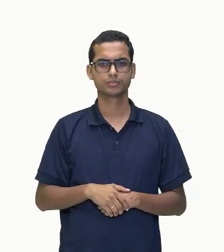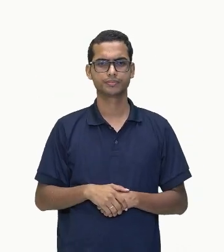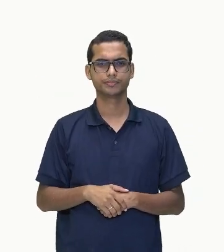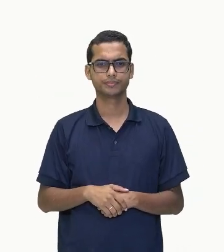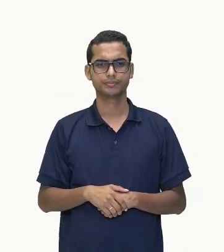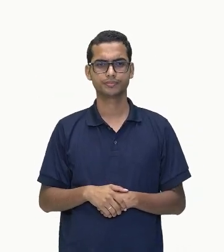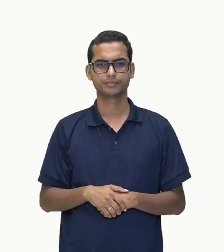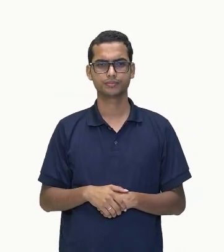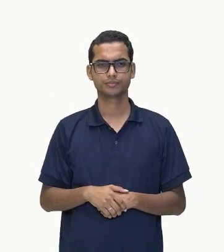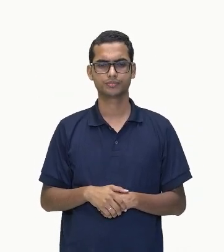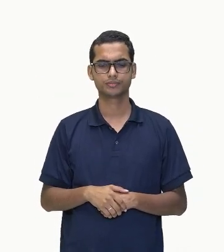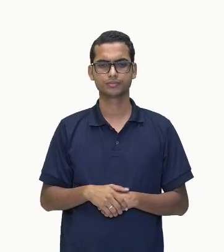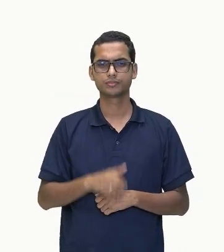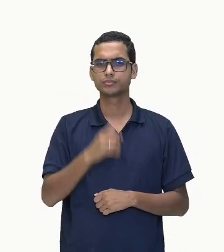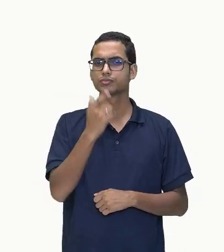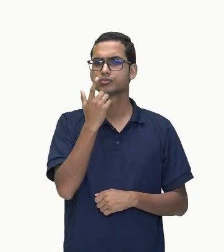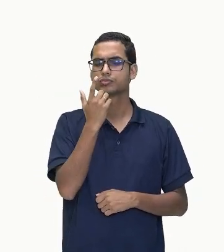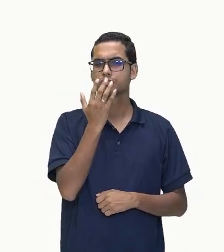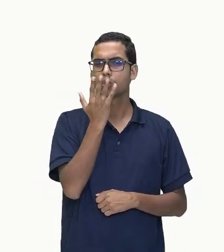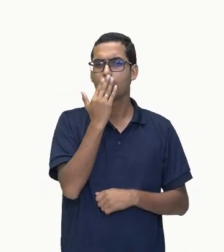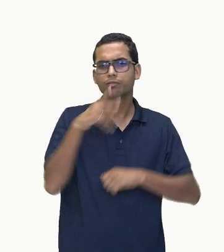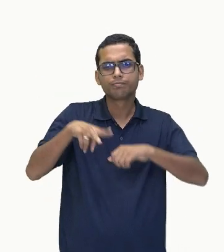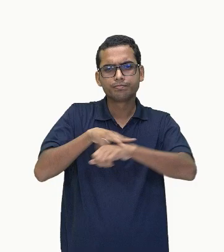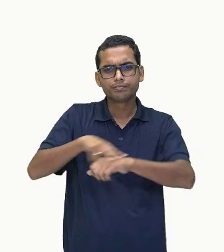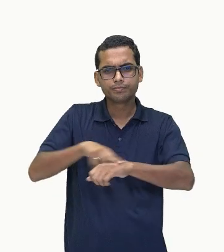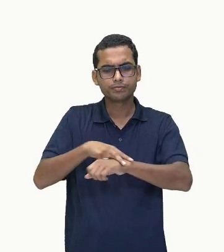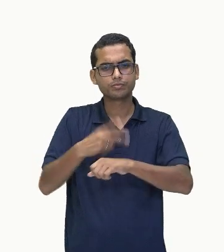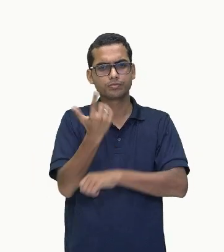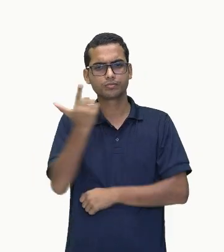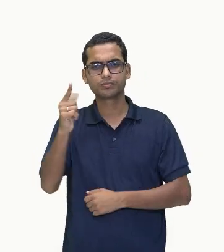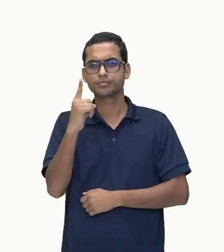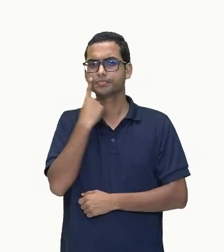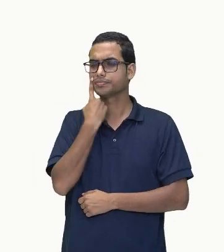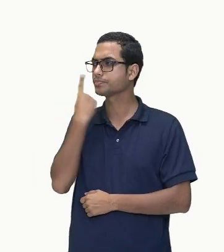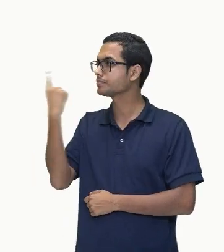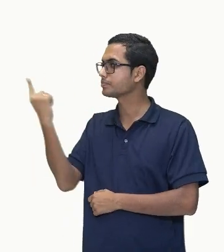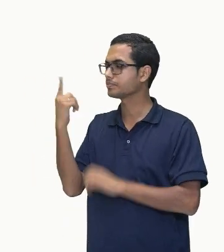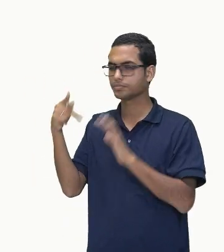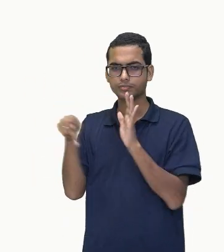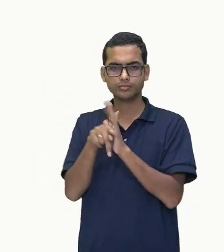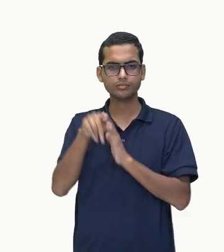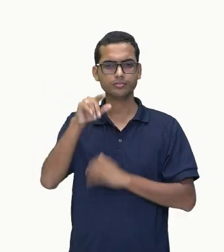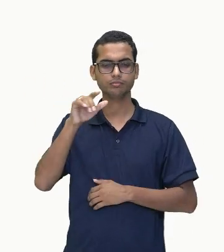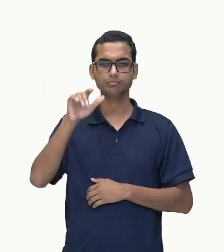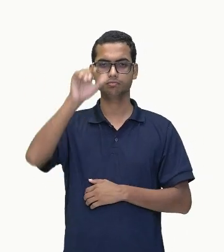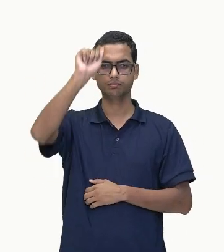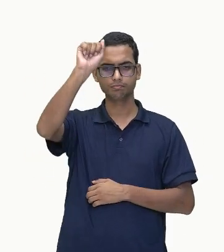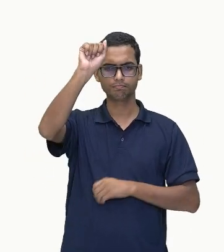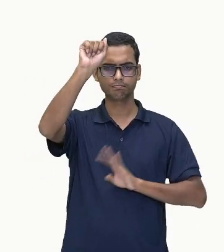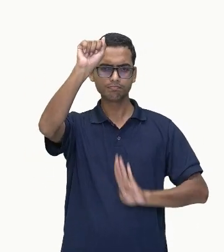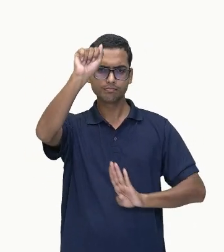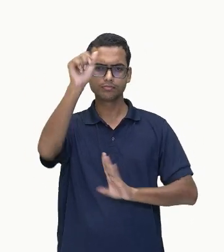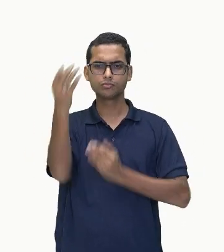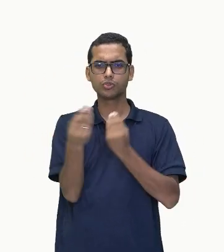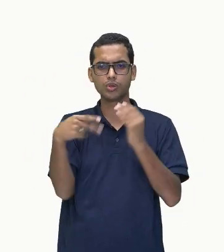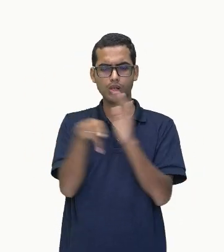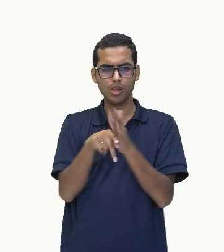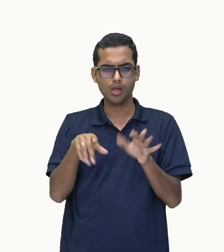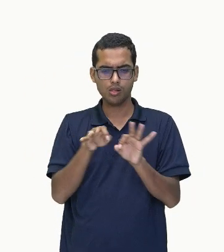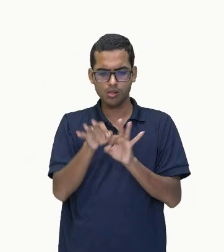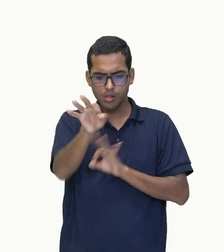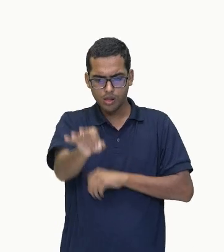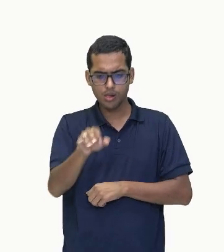ela resolveu fazer esse percurso verde aqui, tá? Mas se você observar, usando a